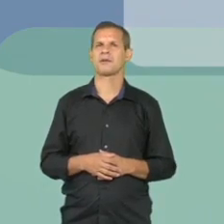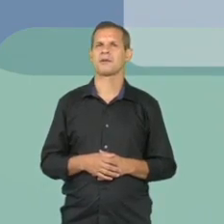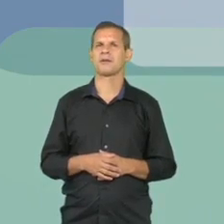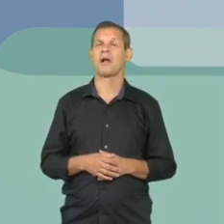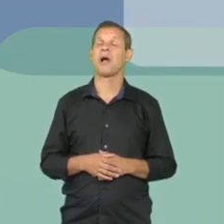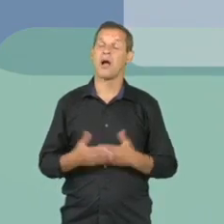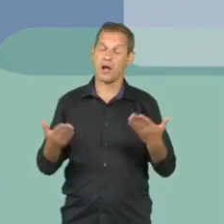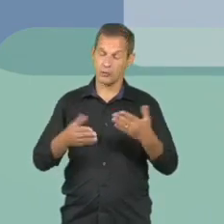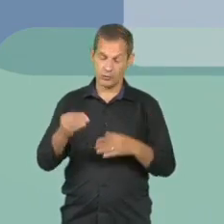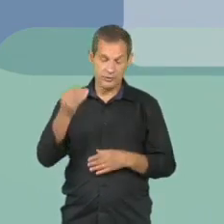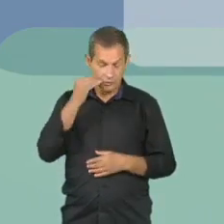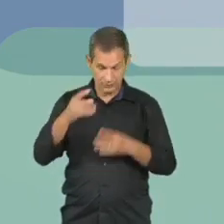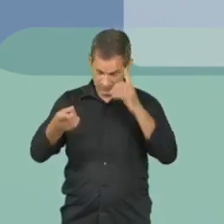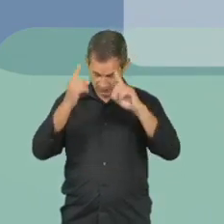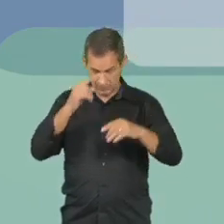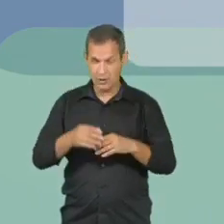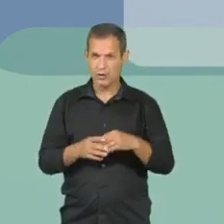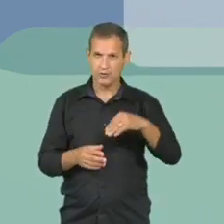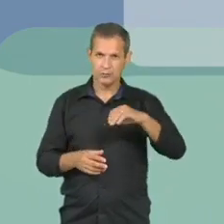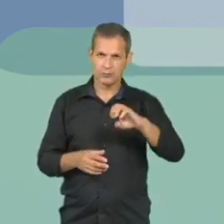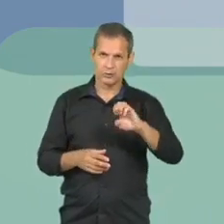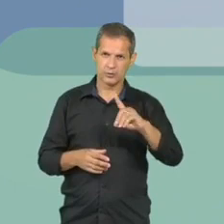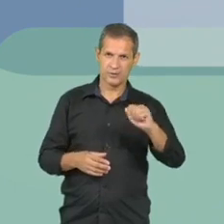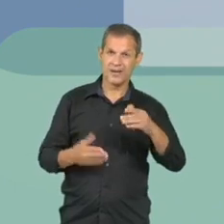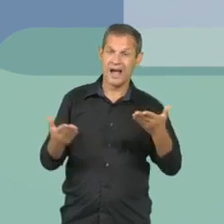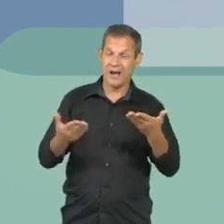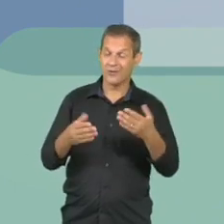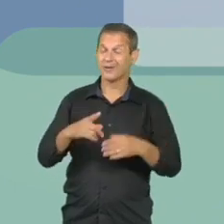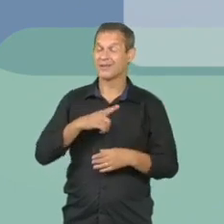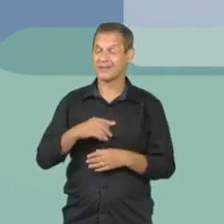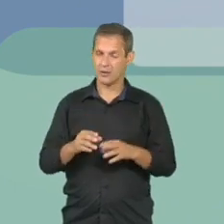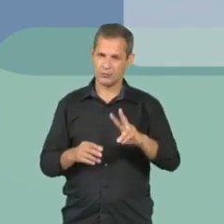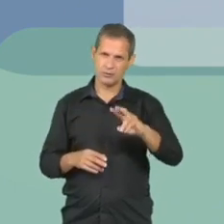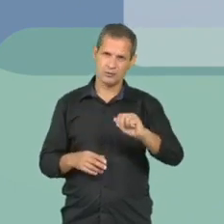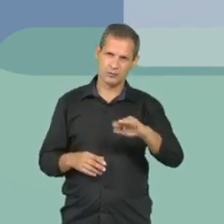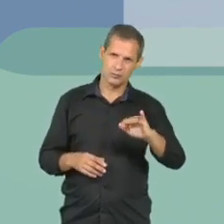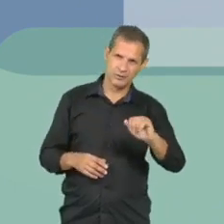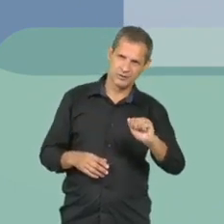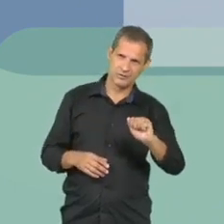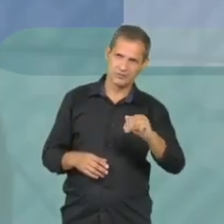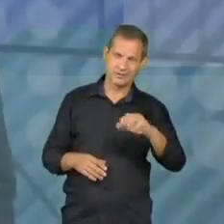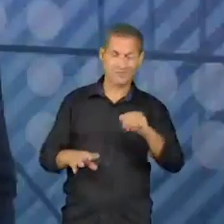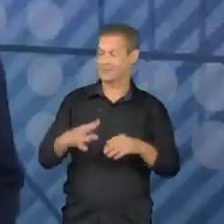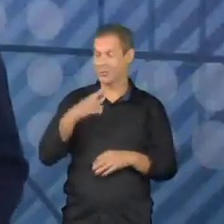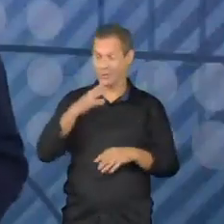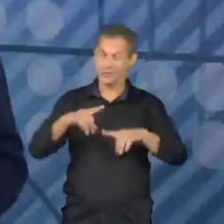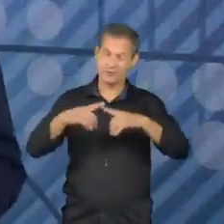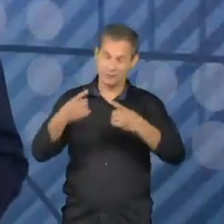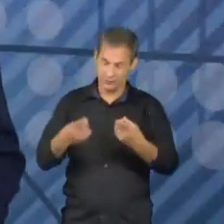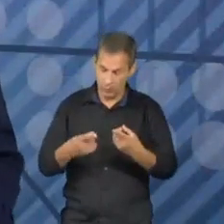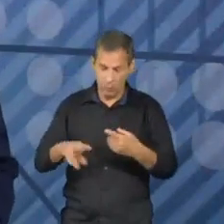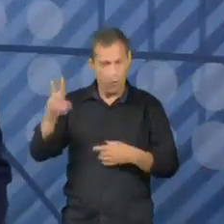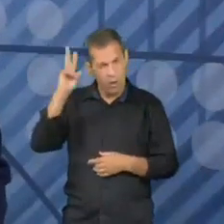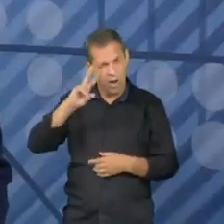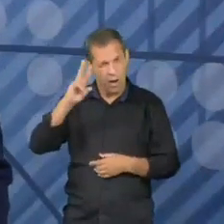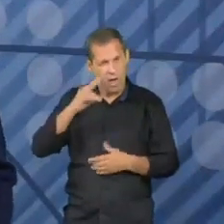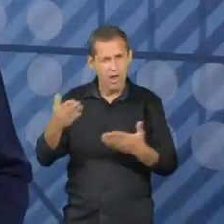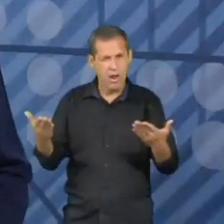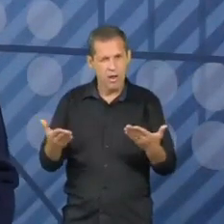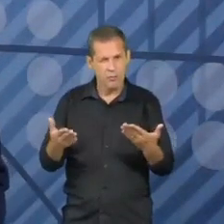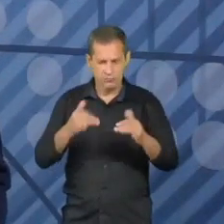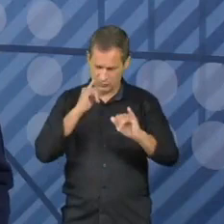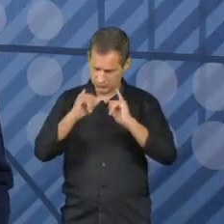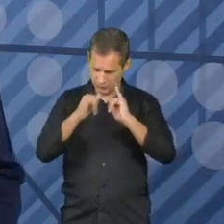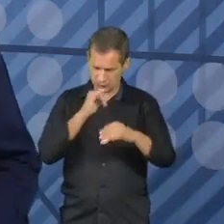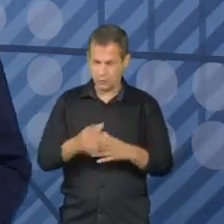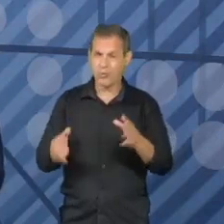Muito bem, teste de hipótese para uma média. Agora nós temos uma variância que é desconhecida. Vamos relembrar aqui a